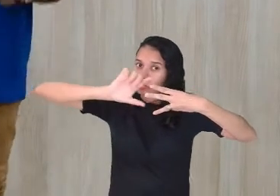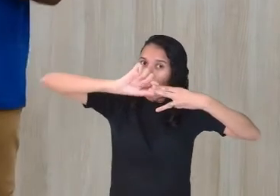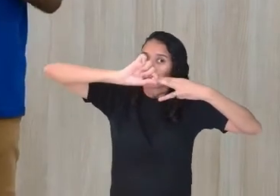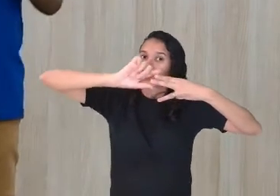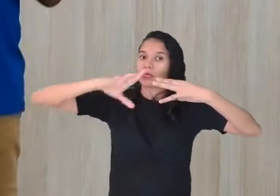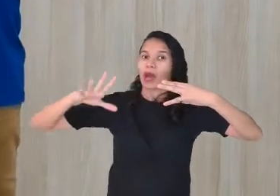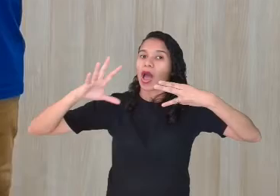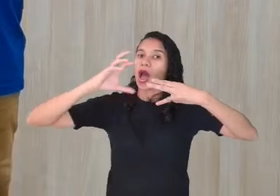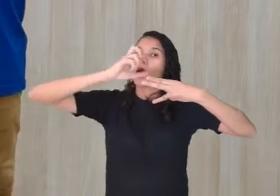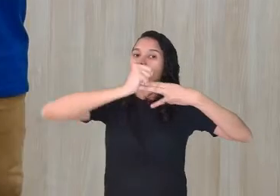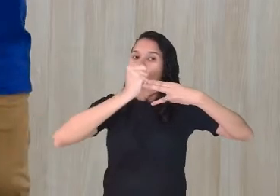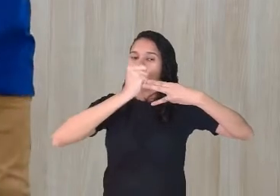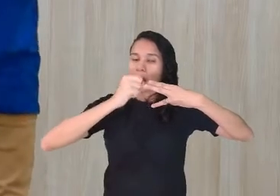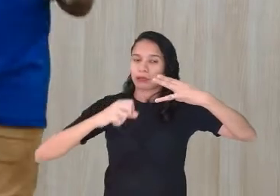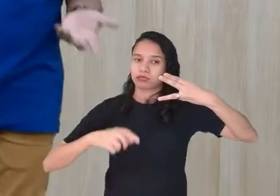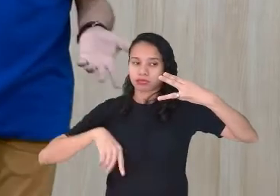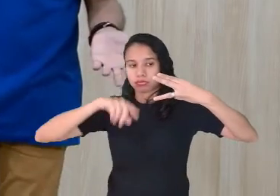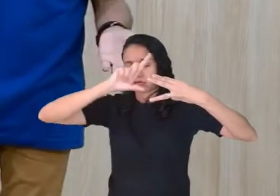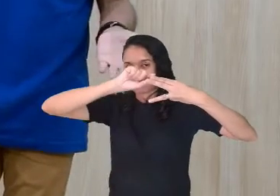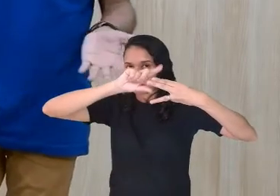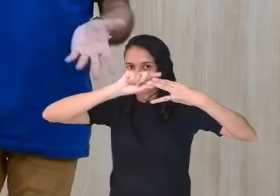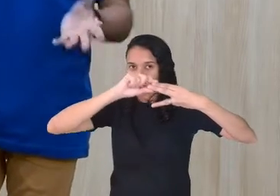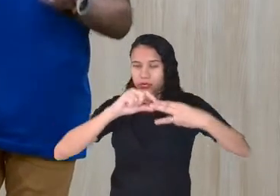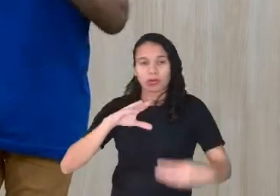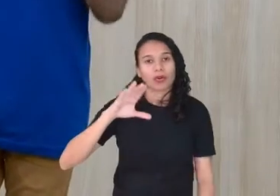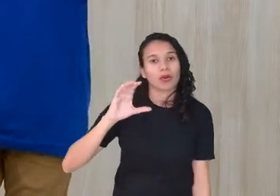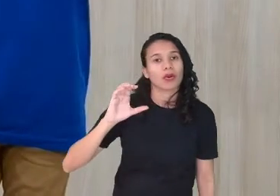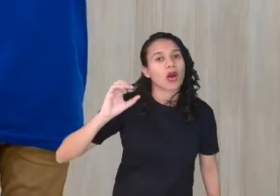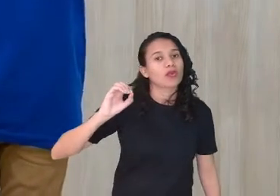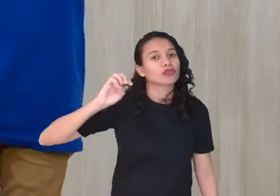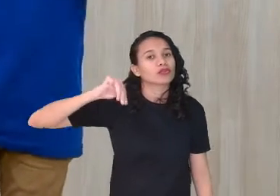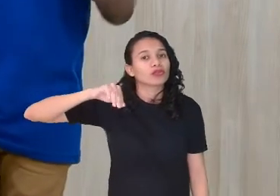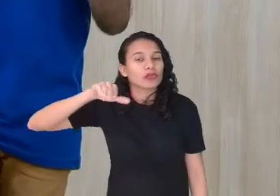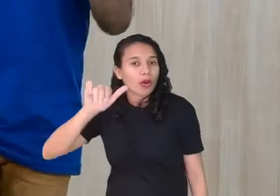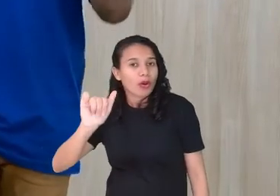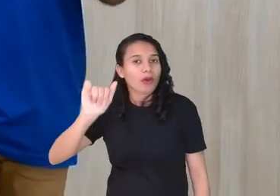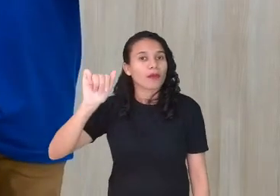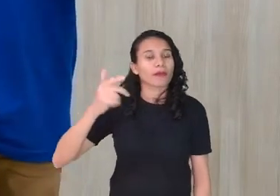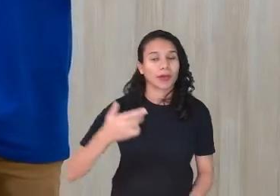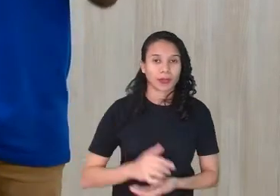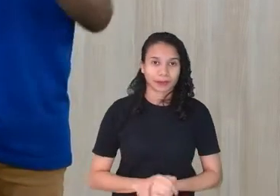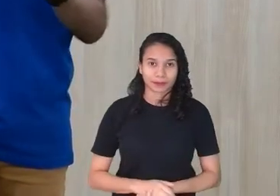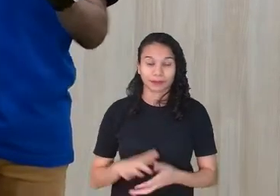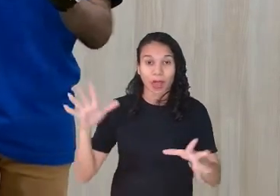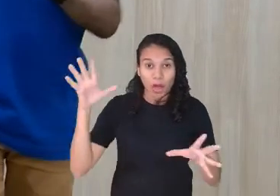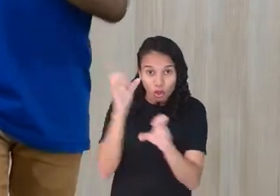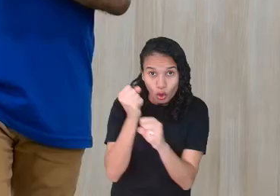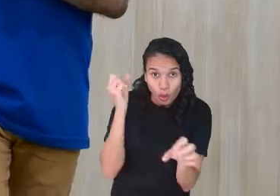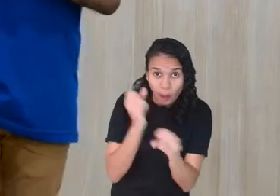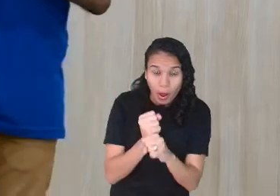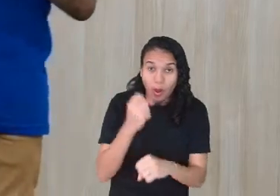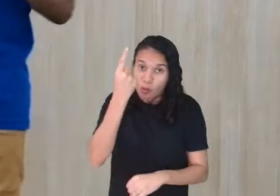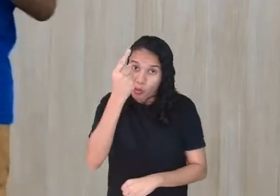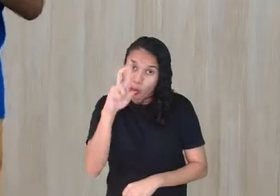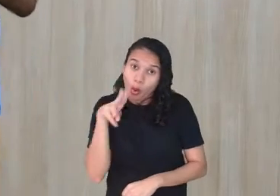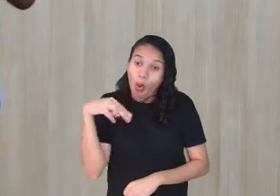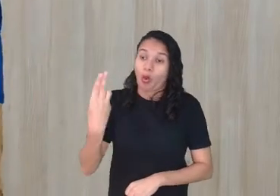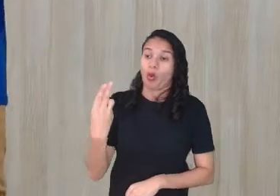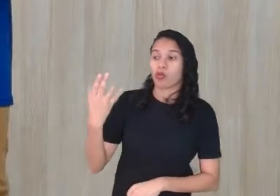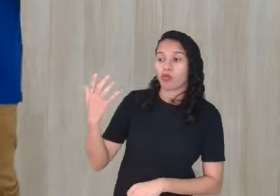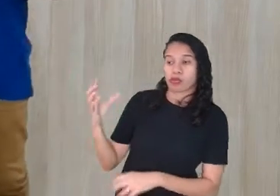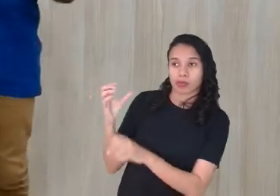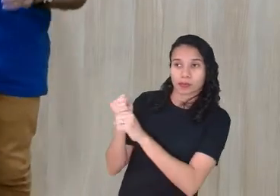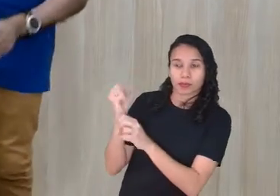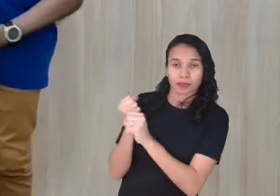soma. Soma! Claro que soma não escreve com U, né? Mas só você se ligar. Soma! Um ou outro soma. Se